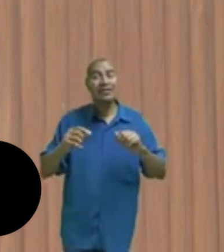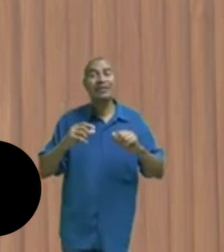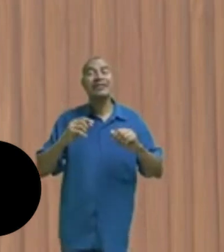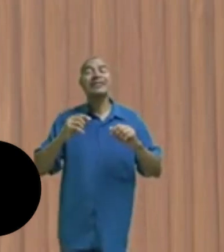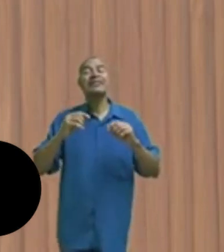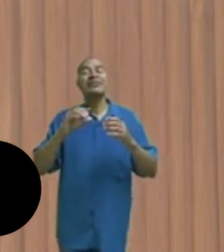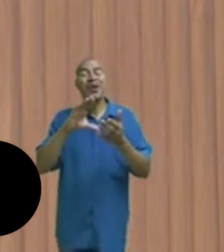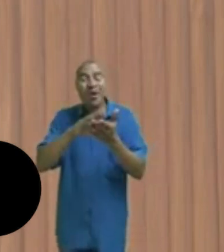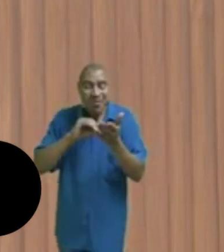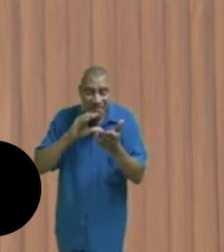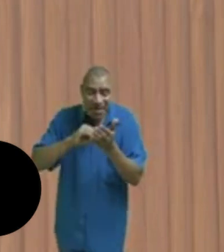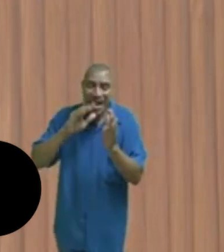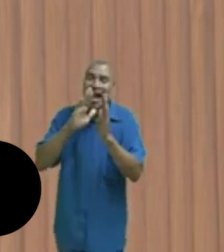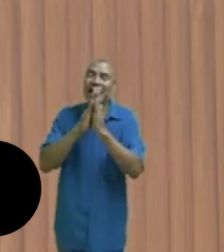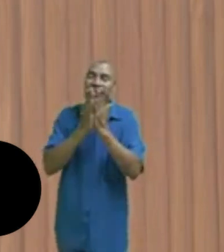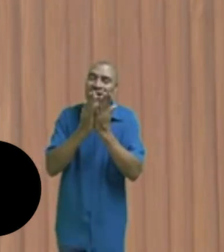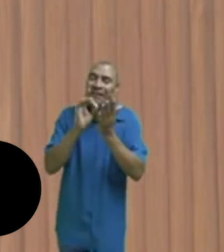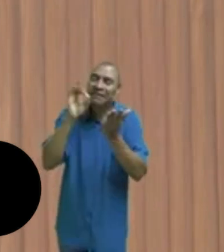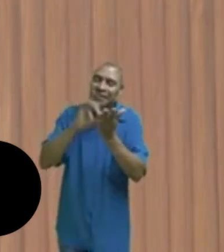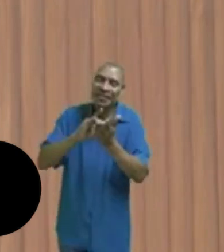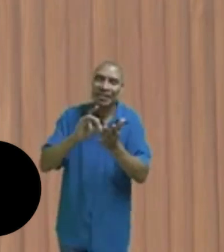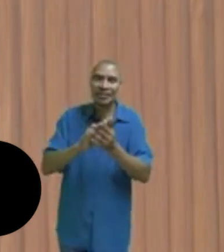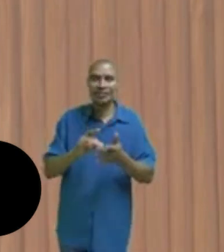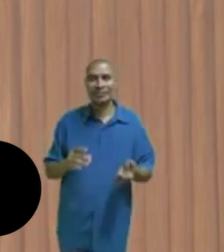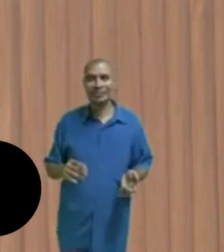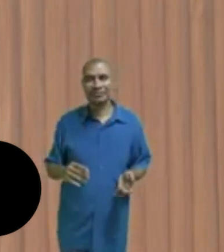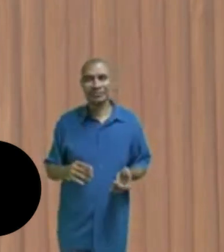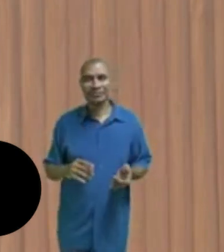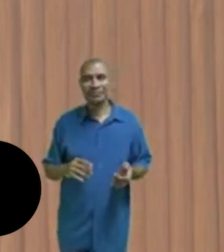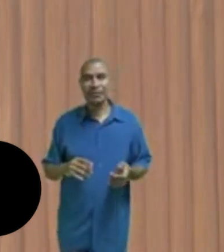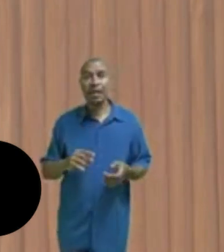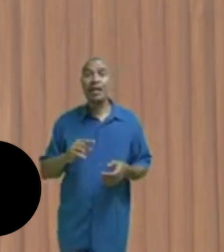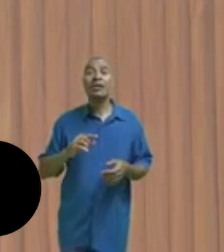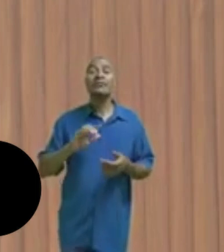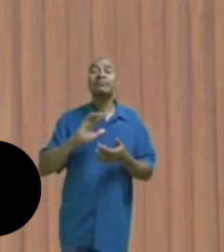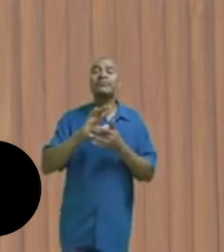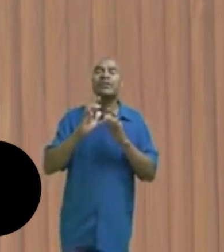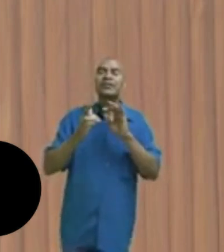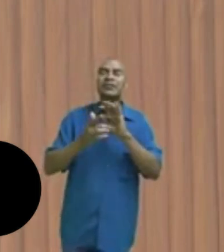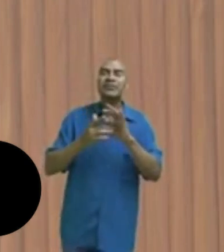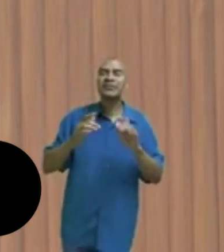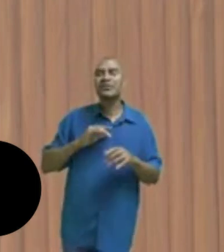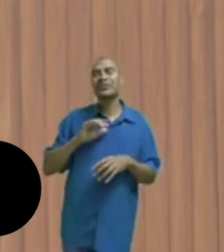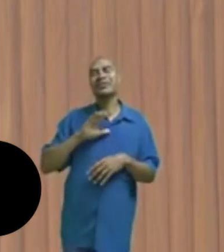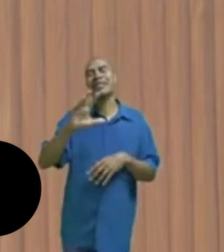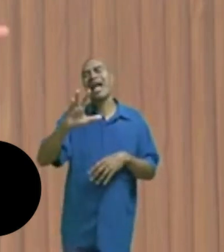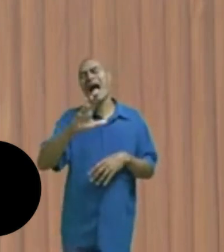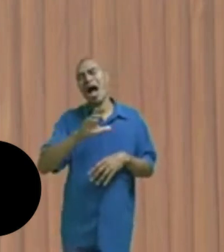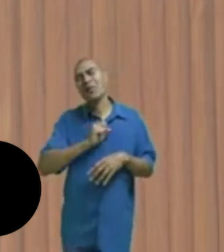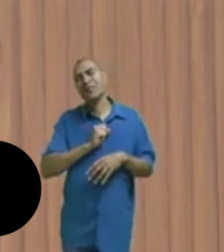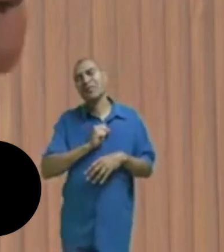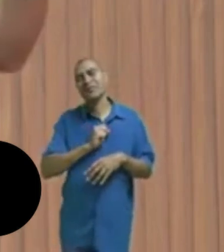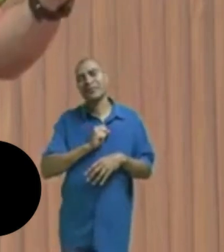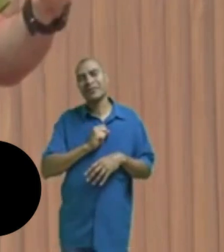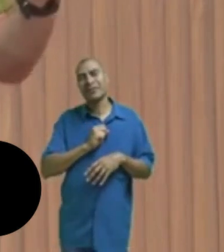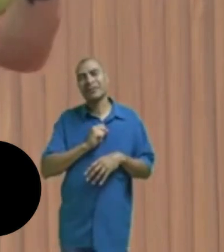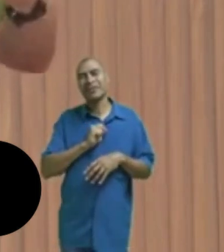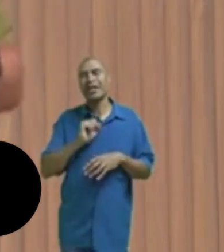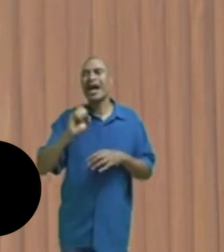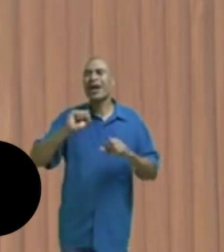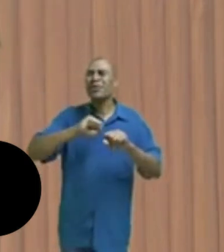sentimento. Encontramos o Cristo. Estamos salvos. A graça de Deus